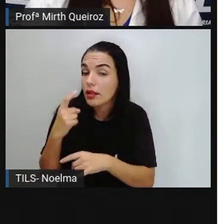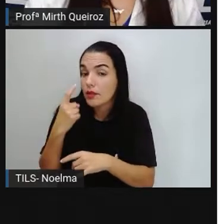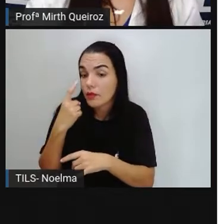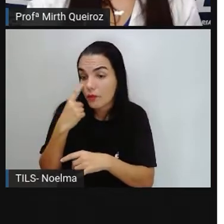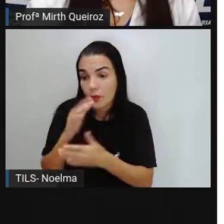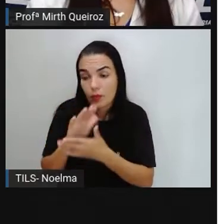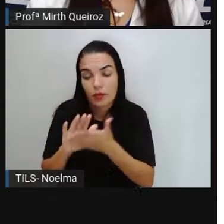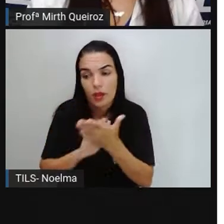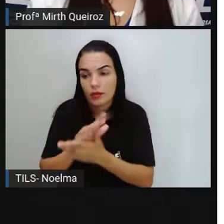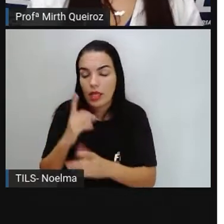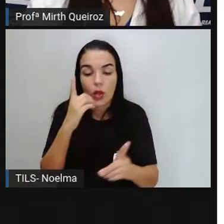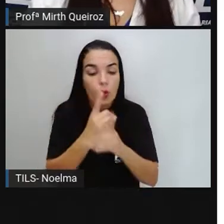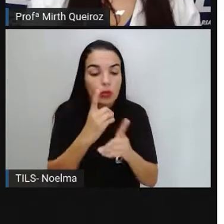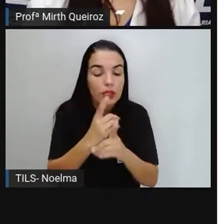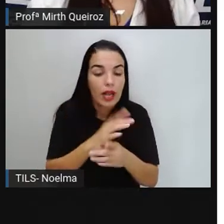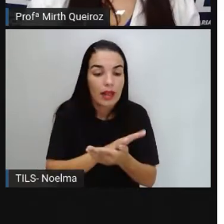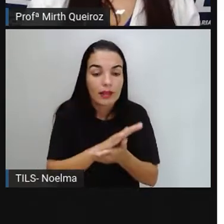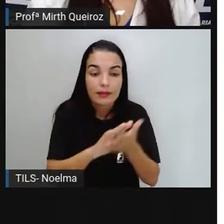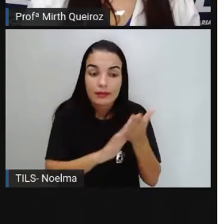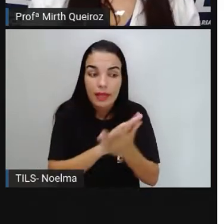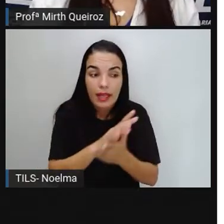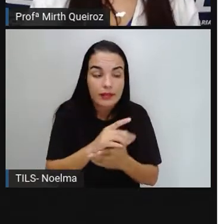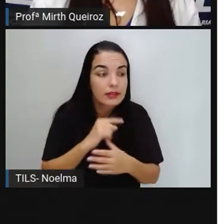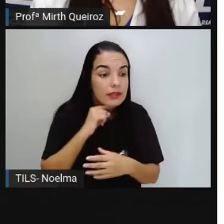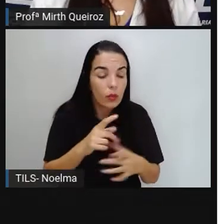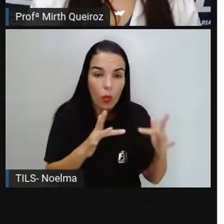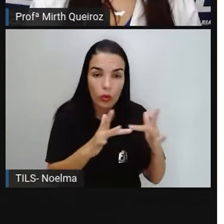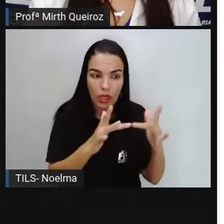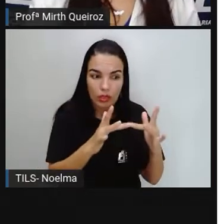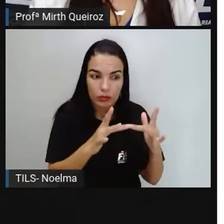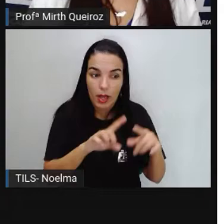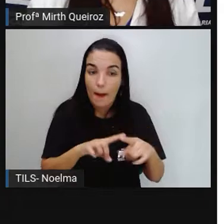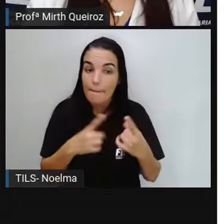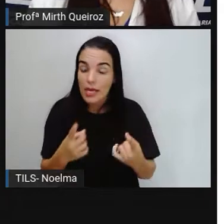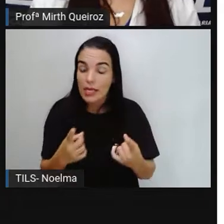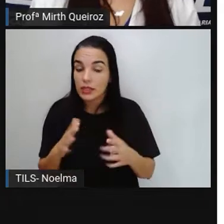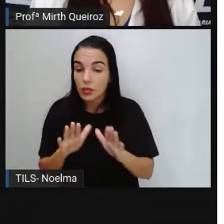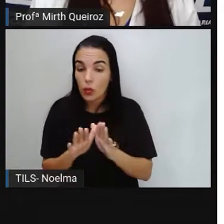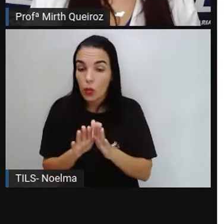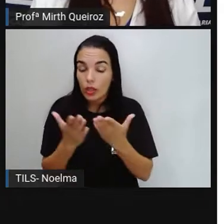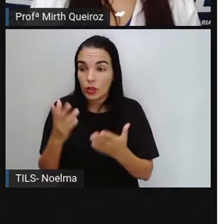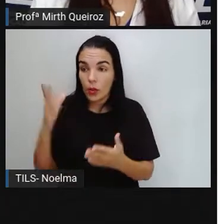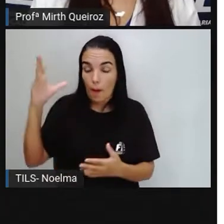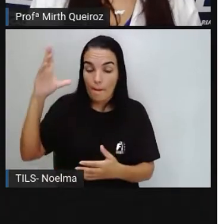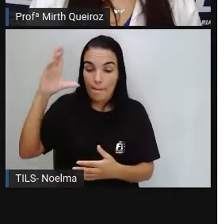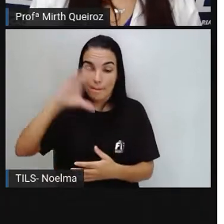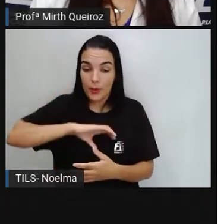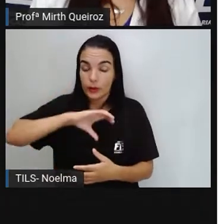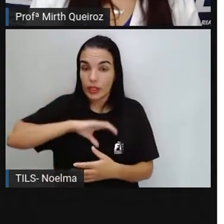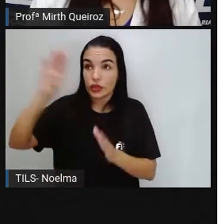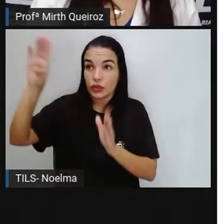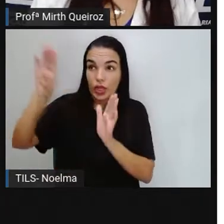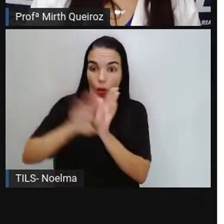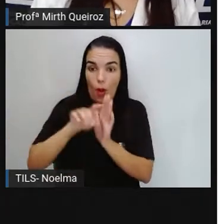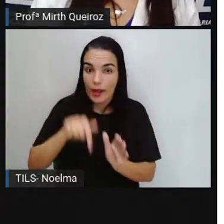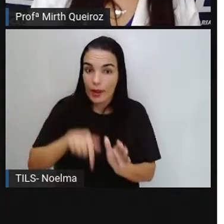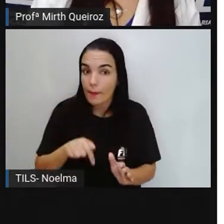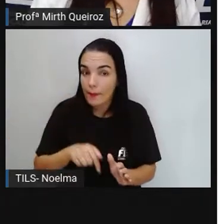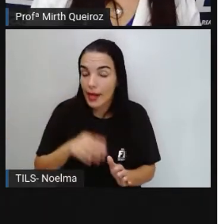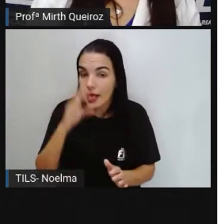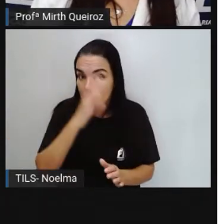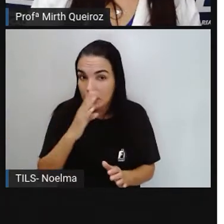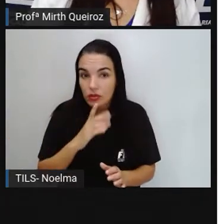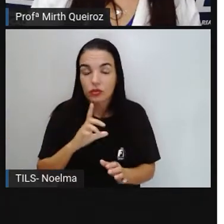ou encontrar algo que ninguém nunca teve contato. E quando os portugueses chegaram ao Brasil, aqui já moravam